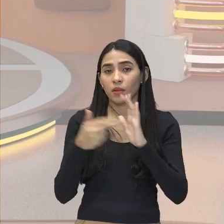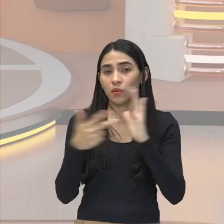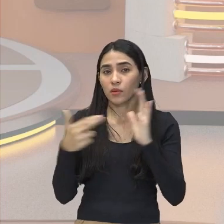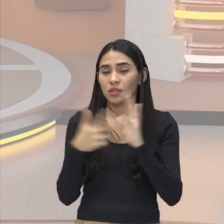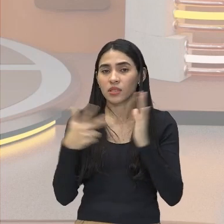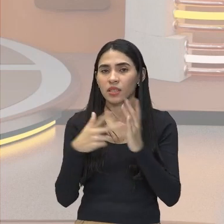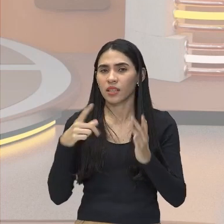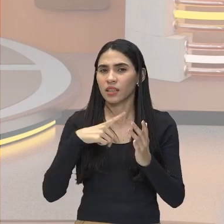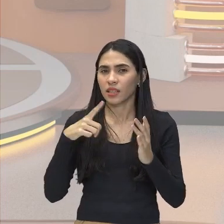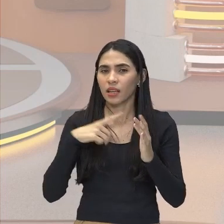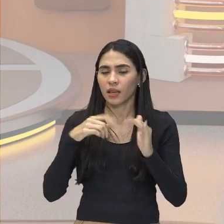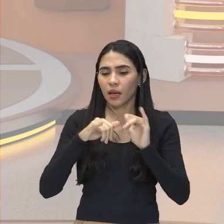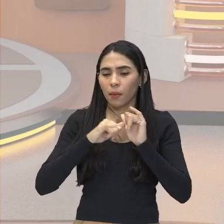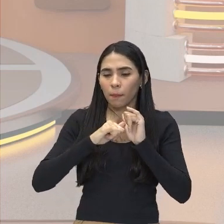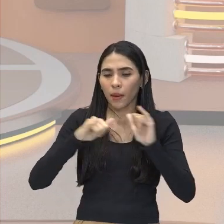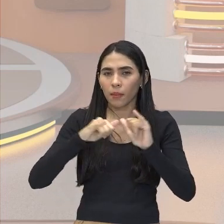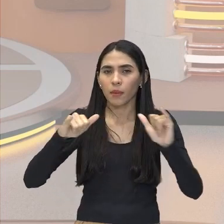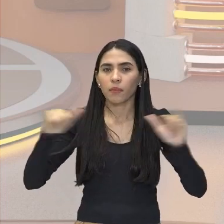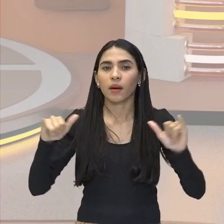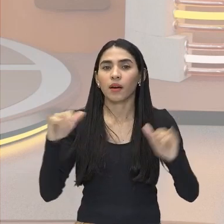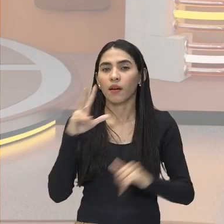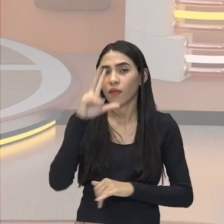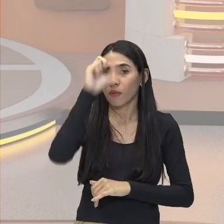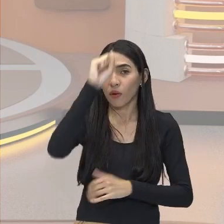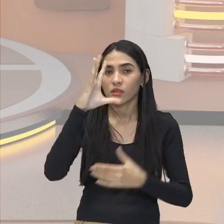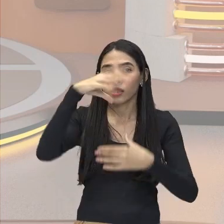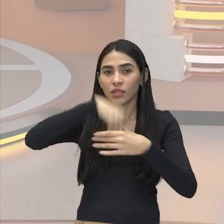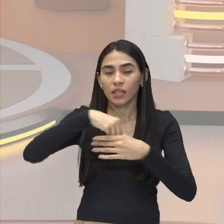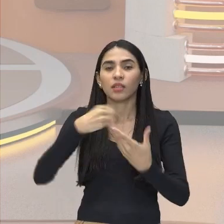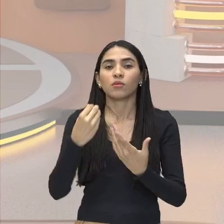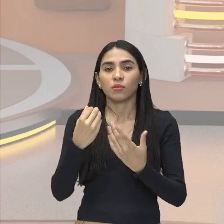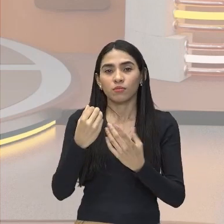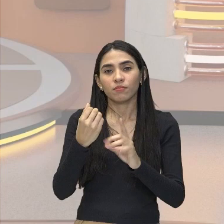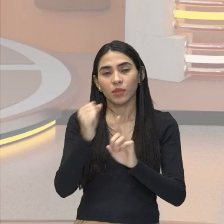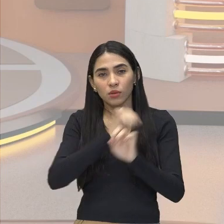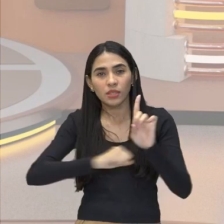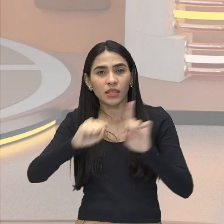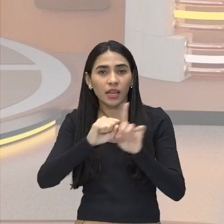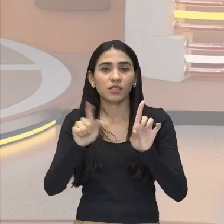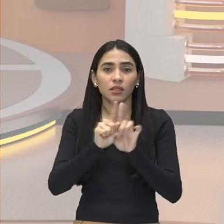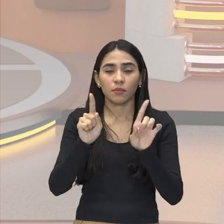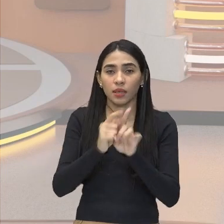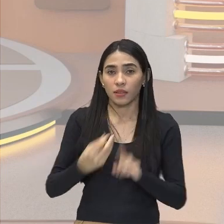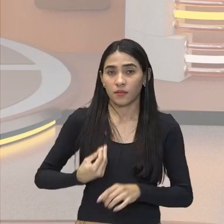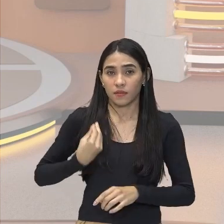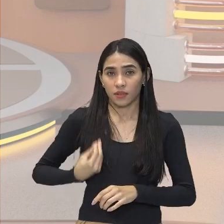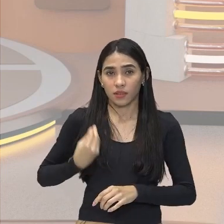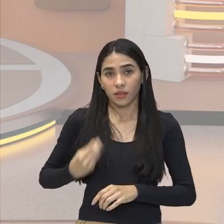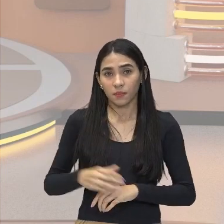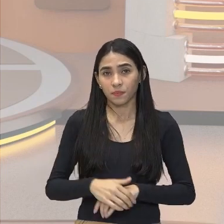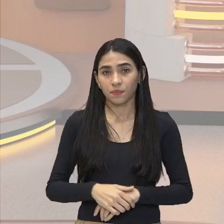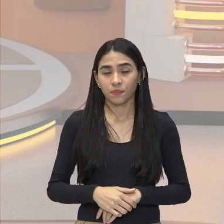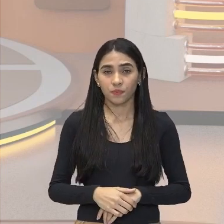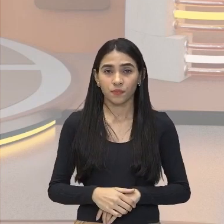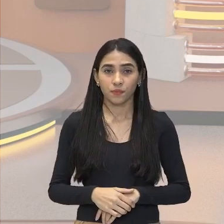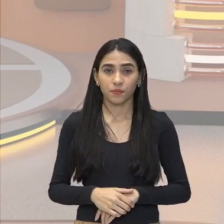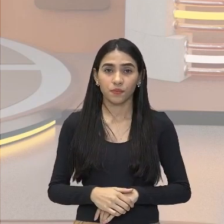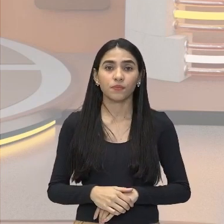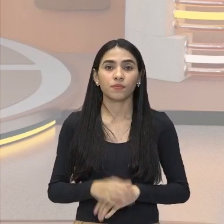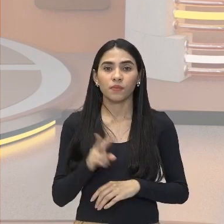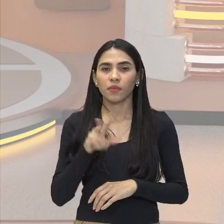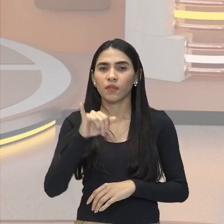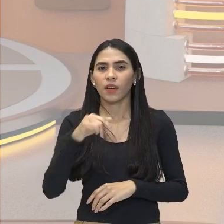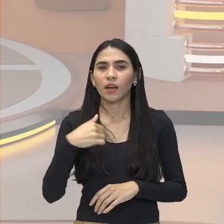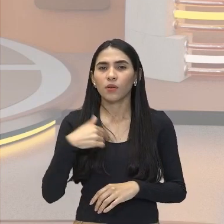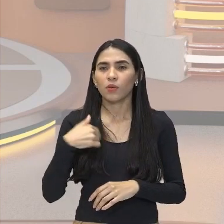muito forte para dentro da nossa vida, né? Elas vão